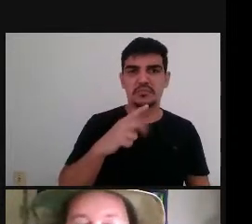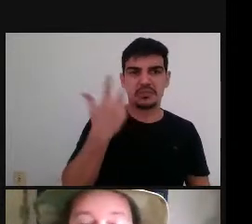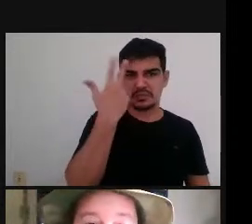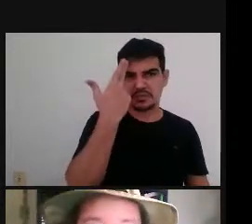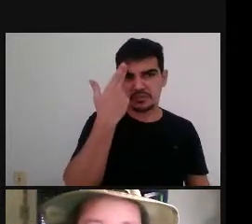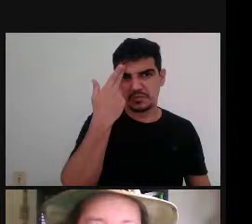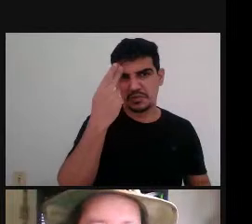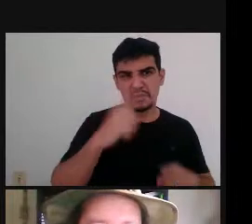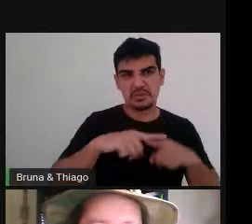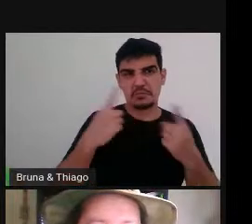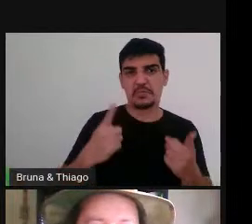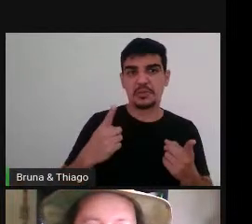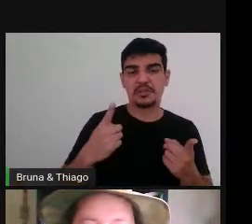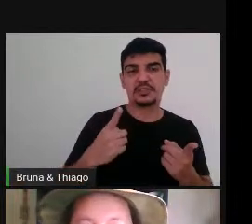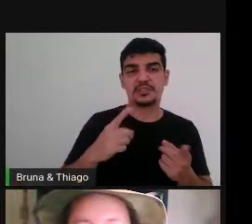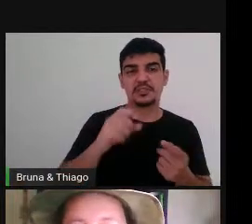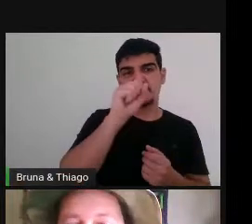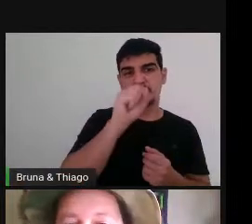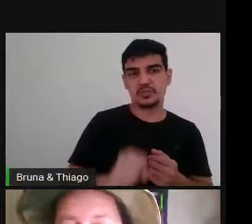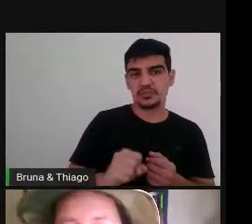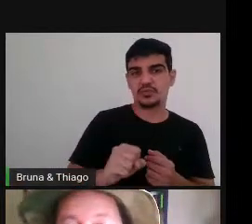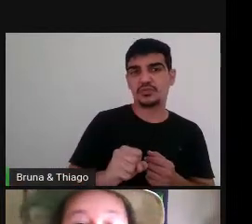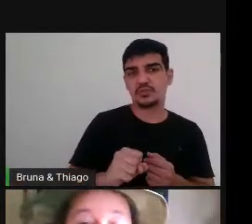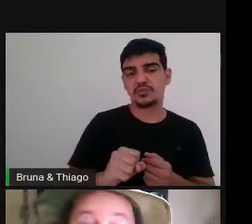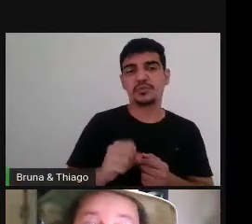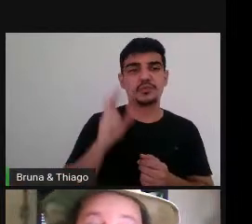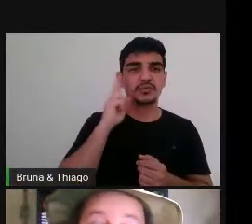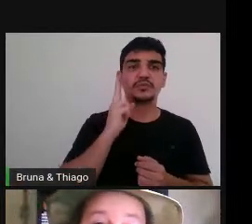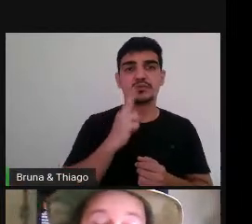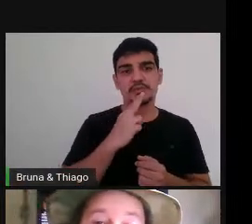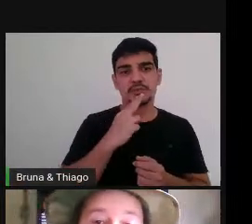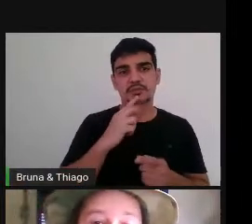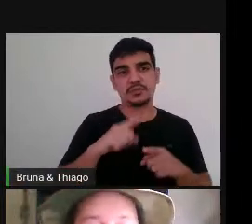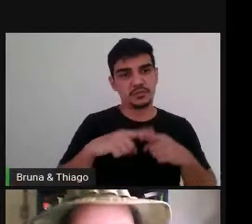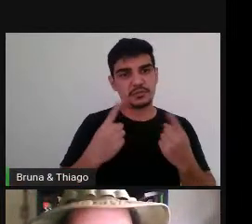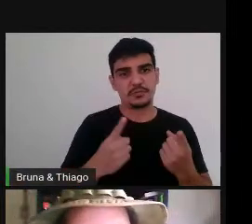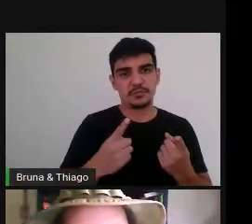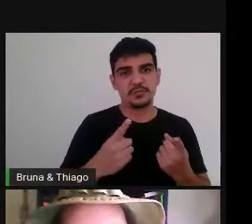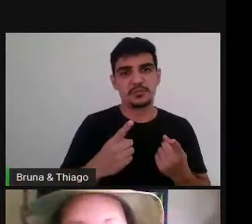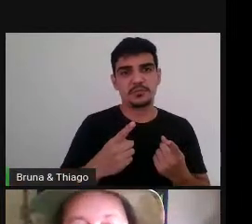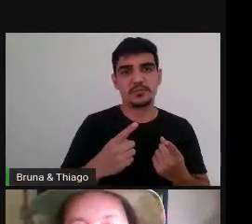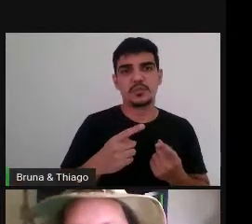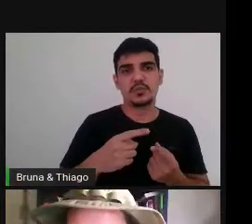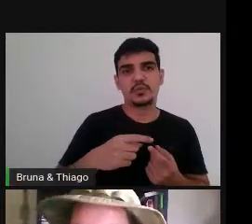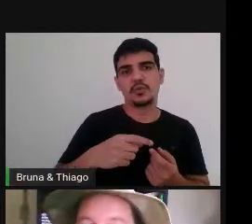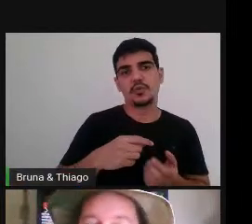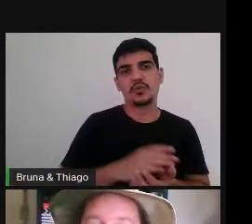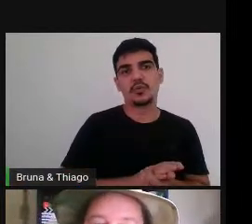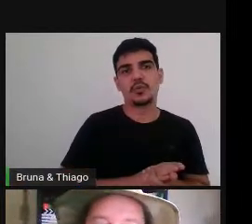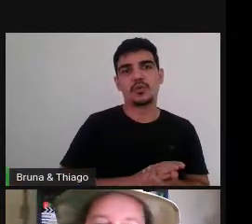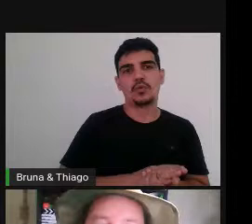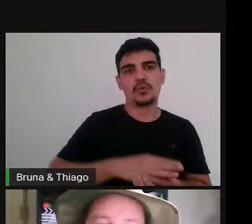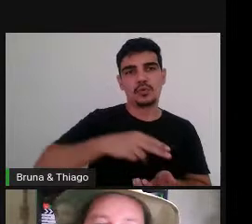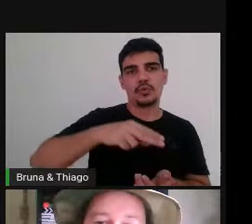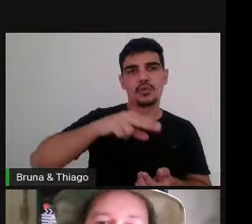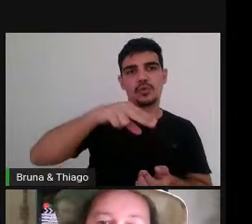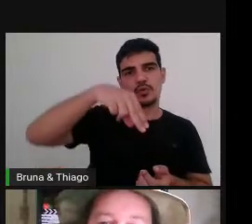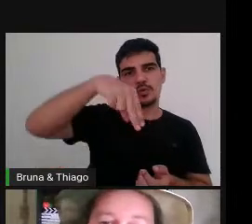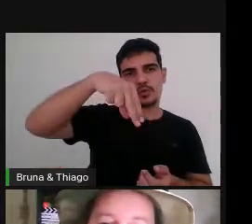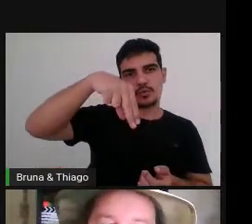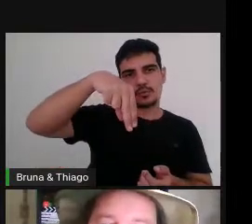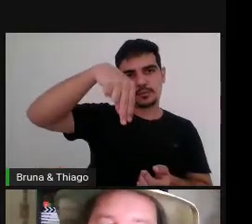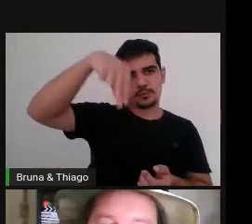cerrado. Talvez o sul do estado, Vilhena, possa ter. Aí ela falou: não, eu não estou, estou no norte do Mato Grosso. Eu falei: ah, ok, perfeito. Então,